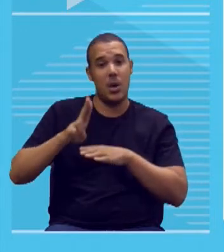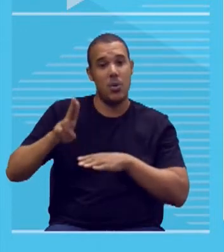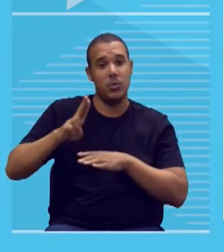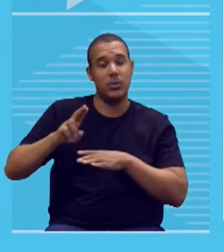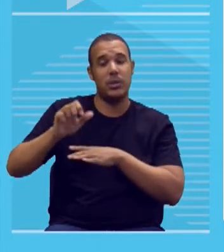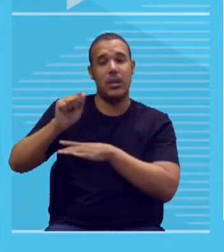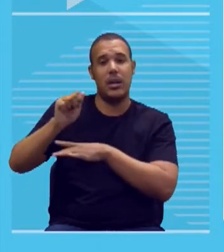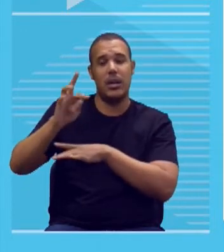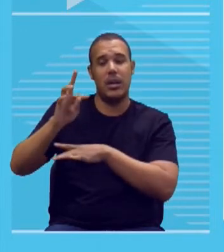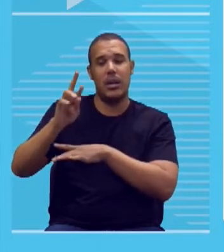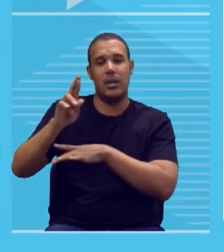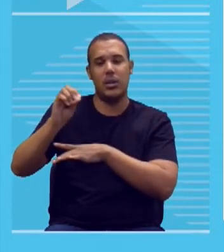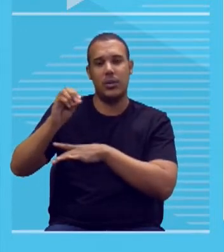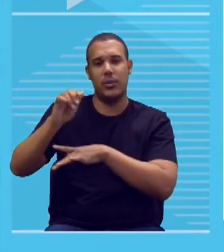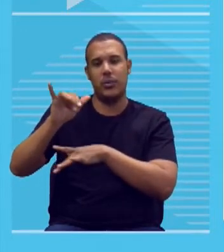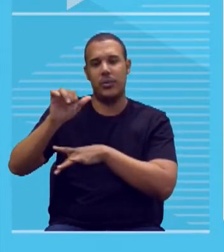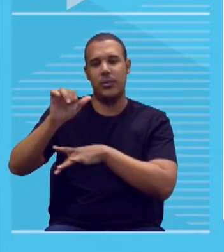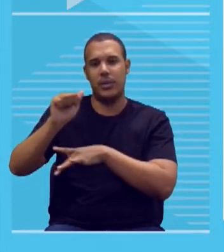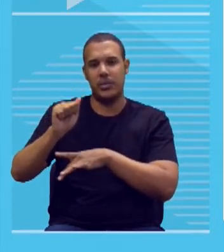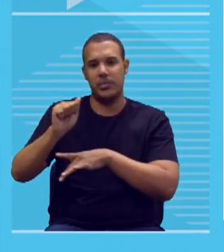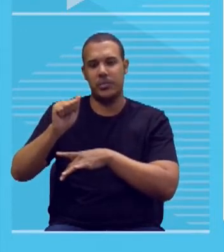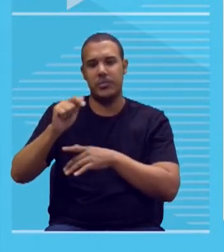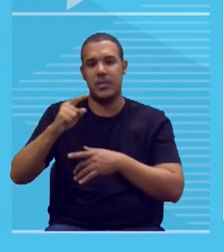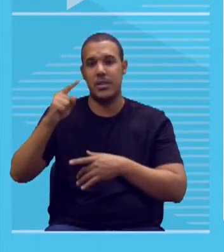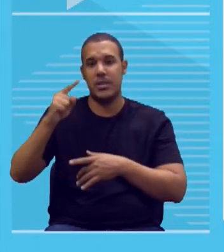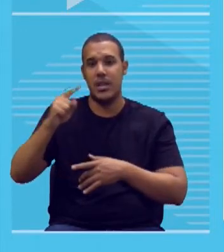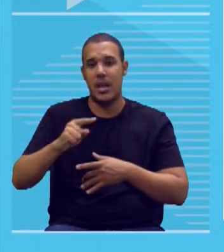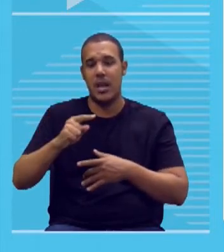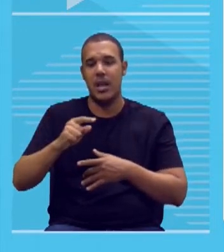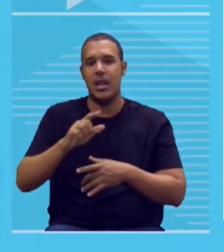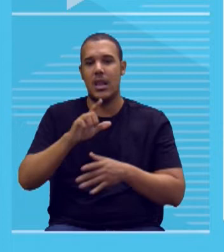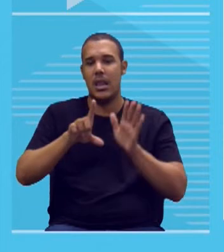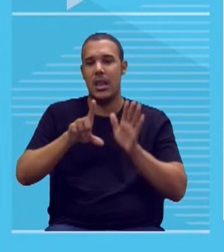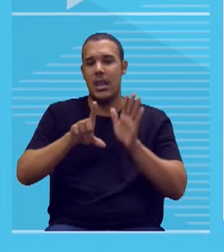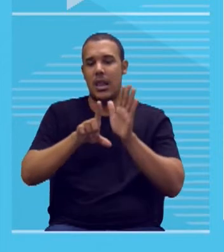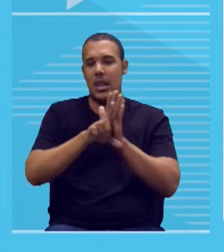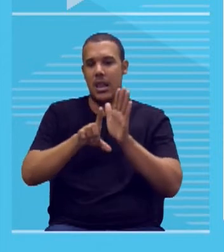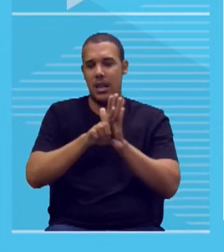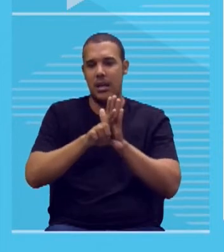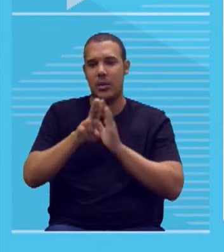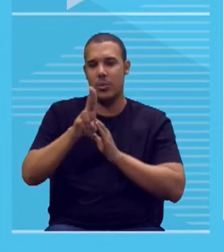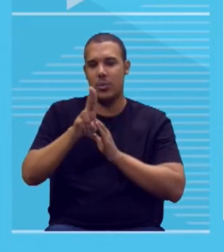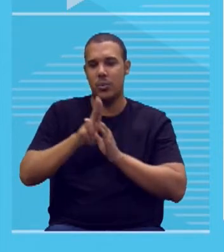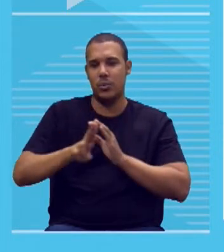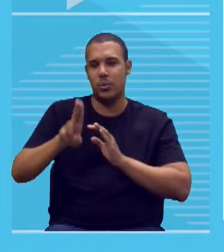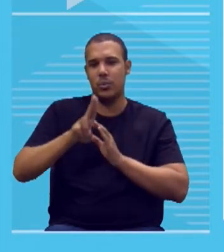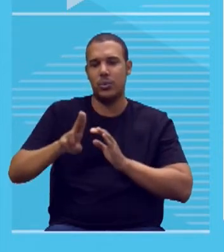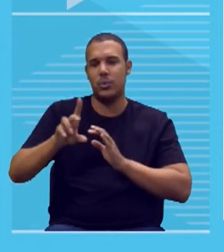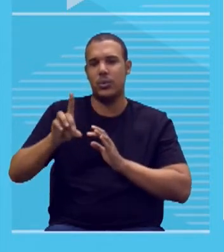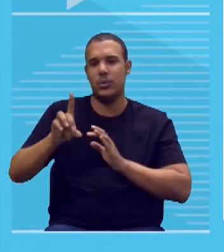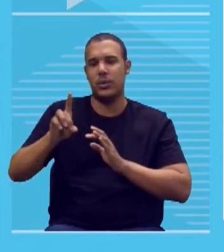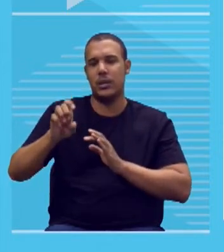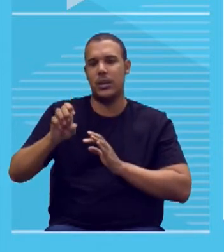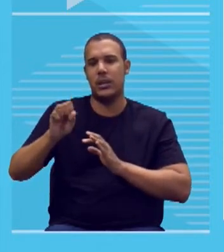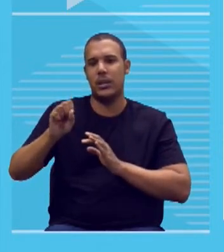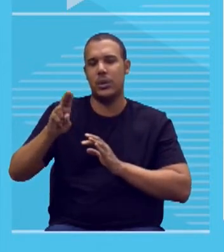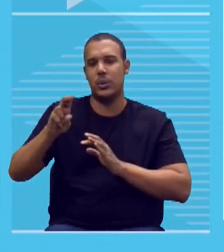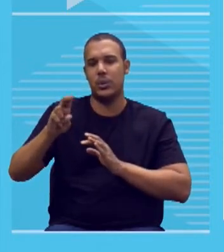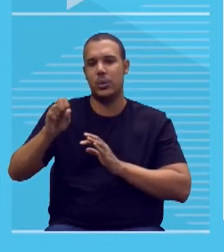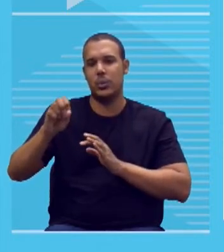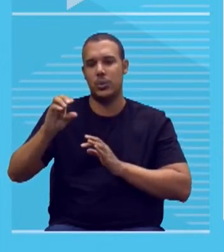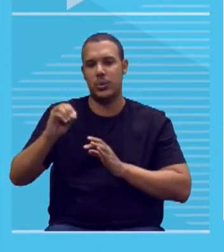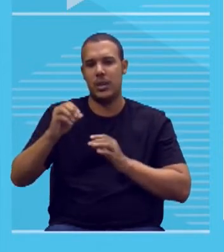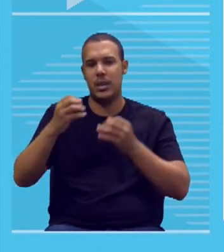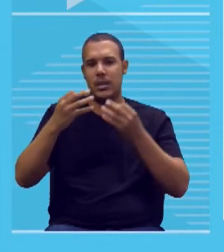atrofia isso é lei do uso e desuso O que quer dizer quando eu terminar de